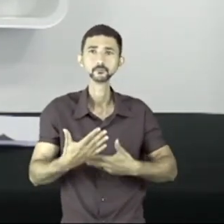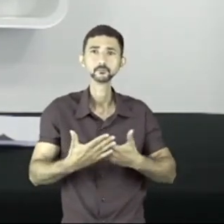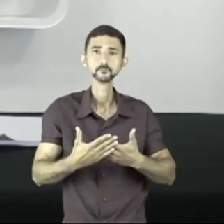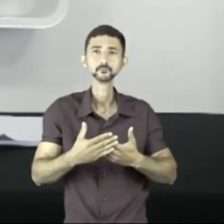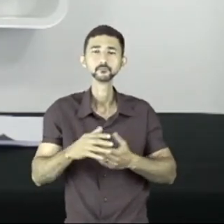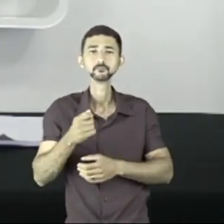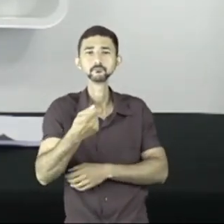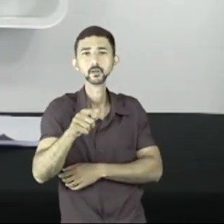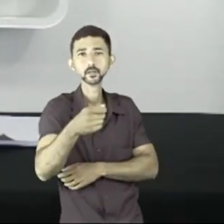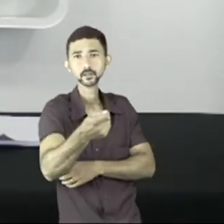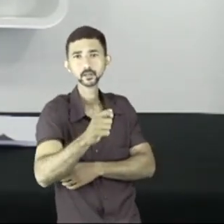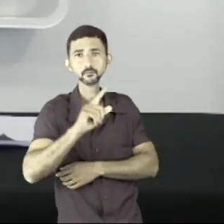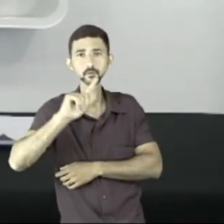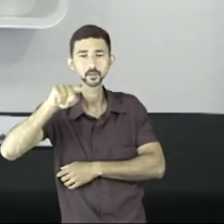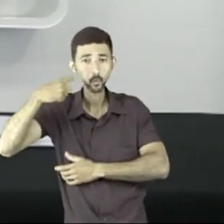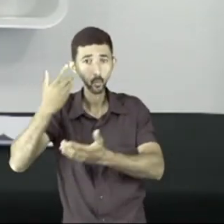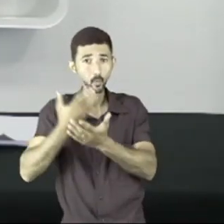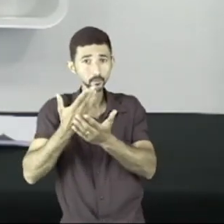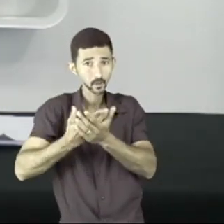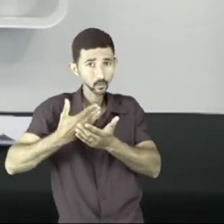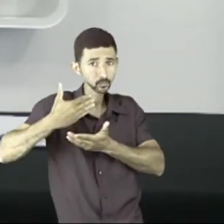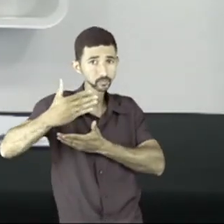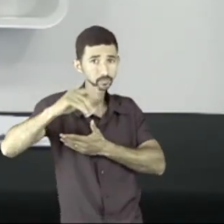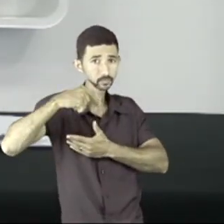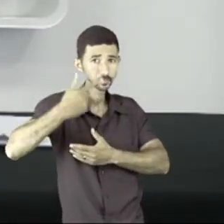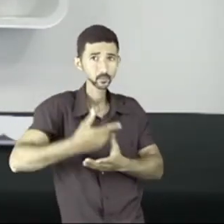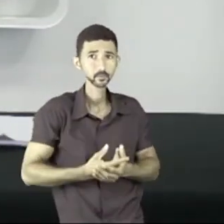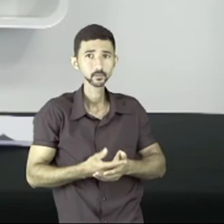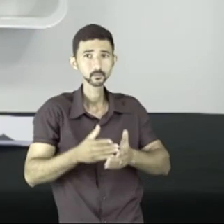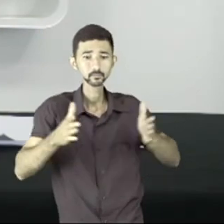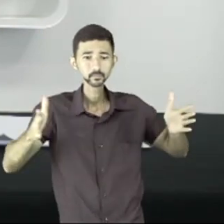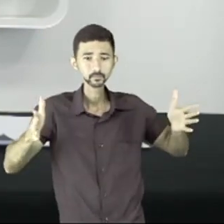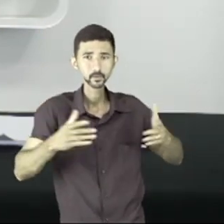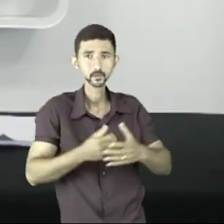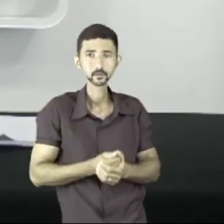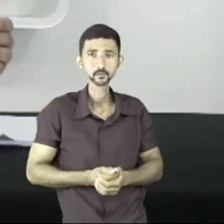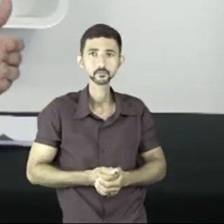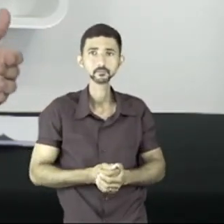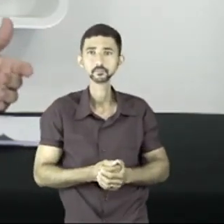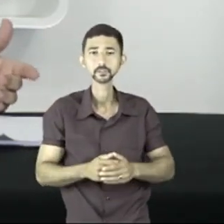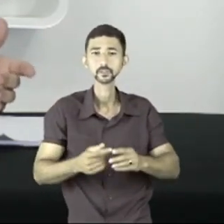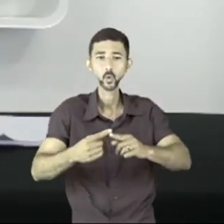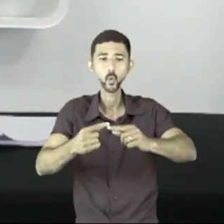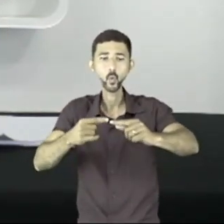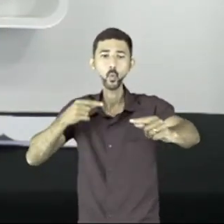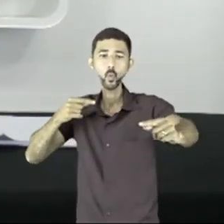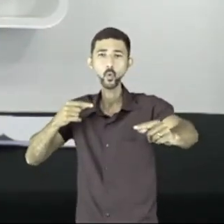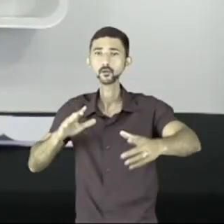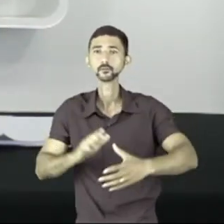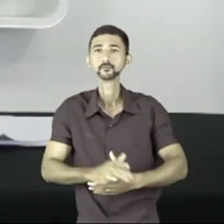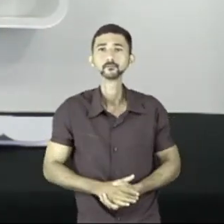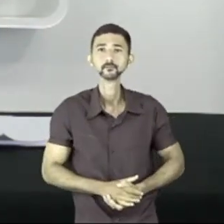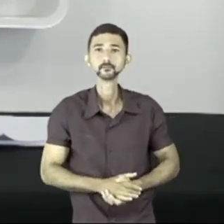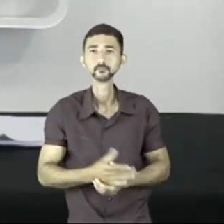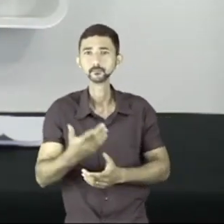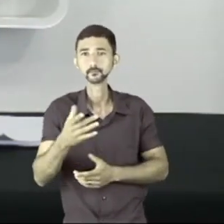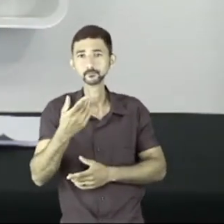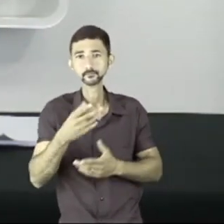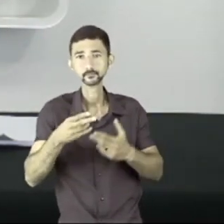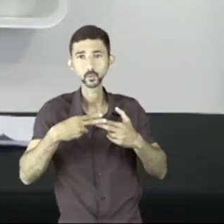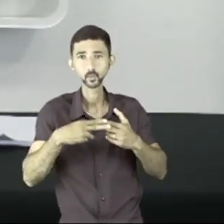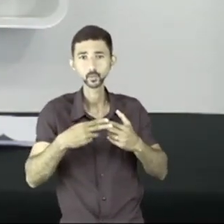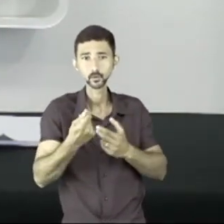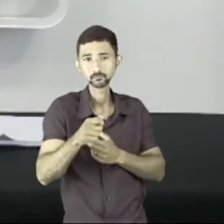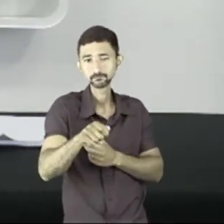a esgrima, quando a gente for ver nas nossas próximas aulas, em um espaço menor, ou seja, não precisa ter um espaço grande na sua casa, e aí você pode usar